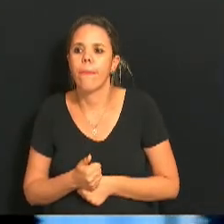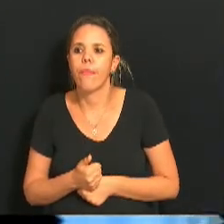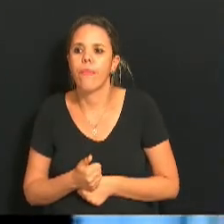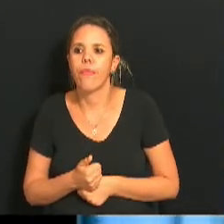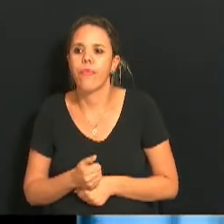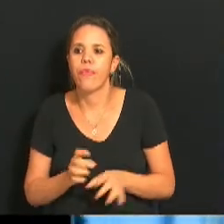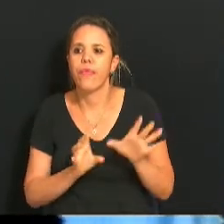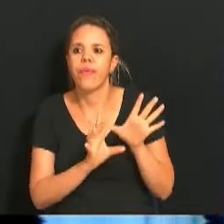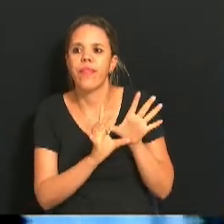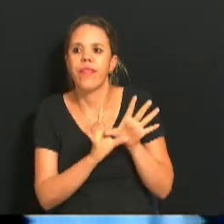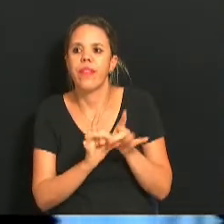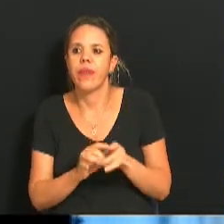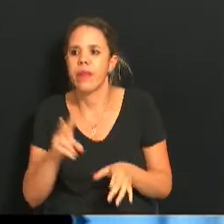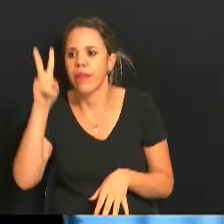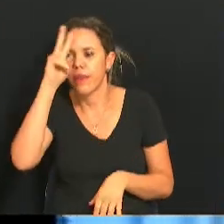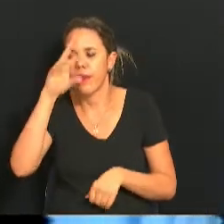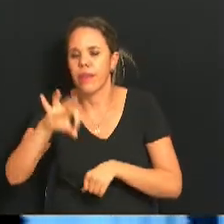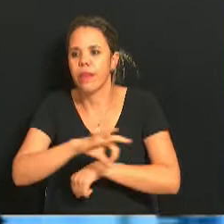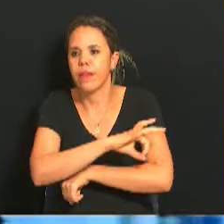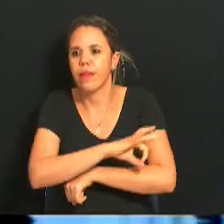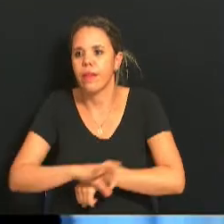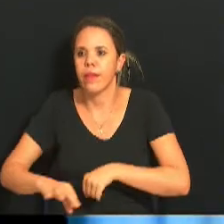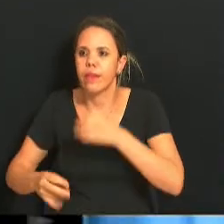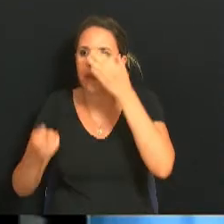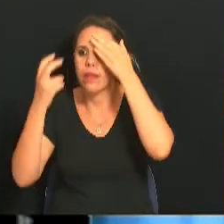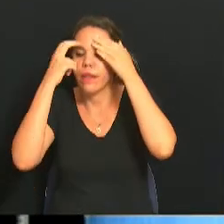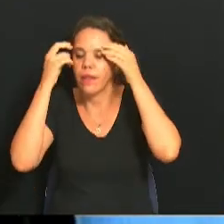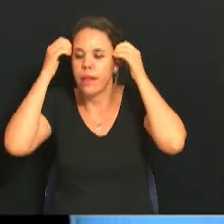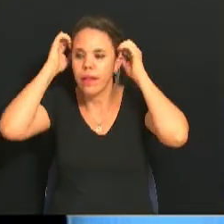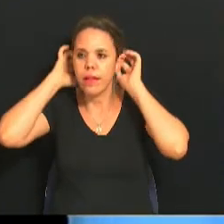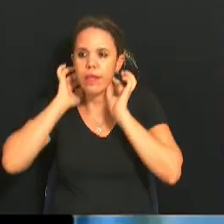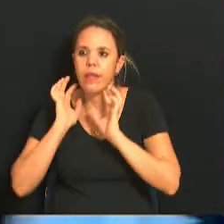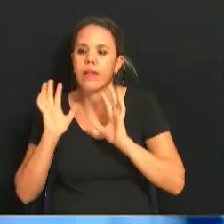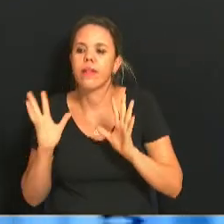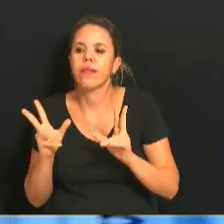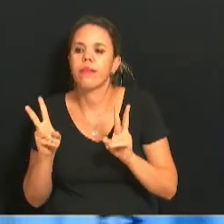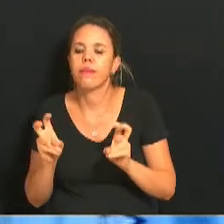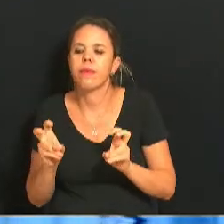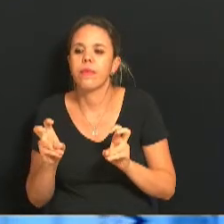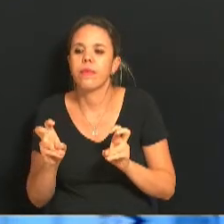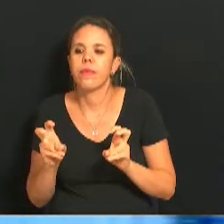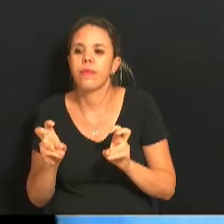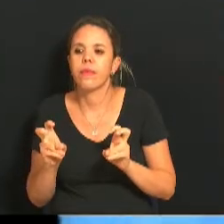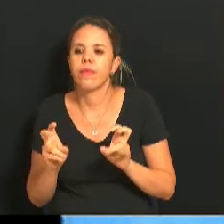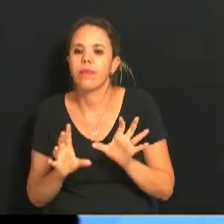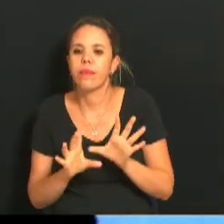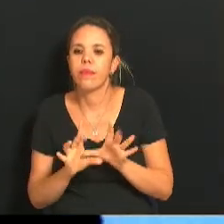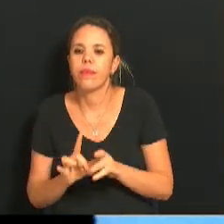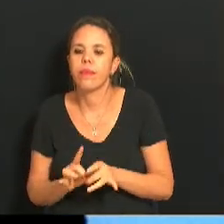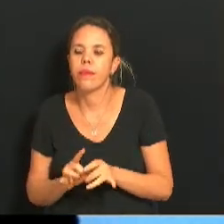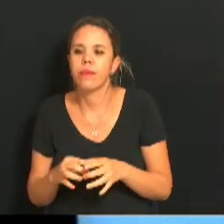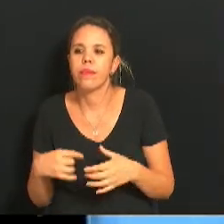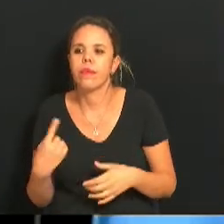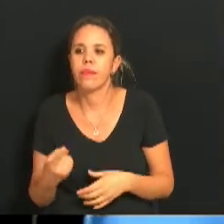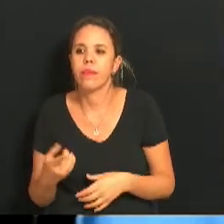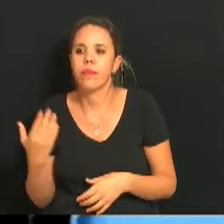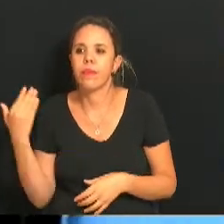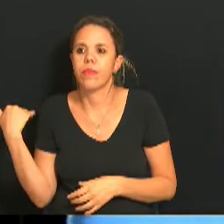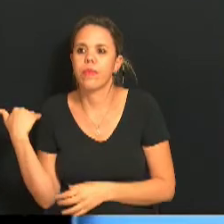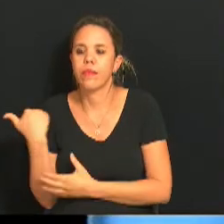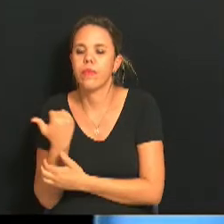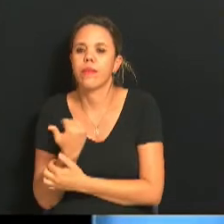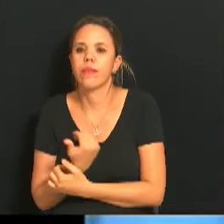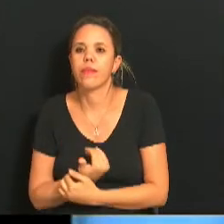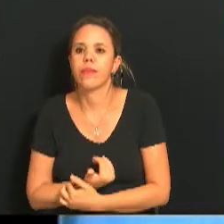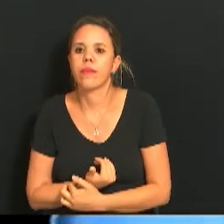contexto histórico arquitetônico cultural e sobre todos os contextos então lá atrás do